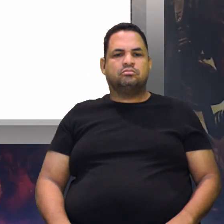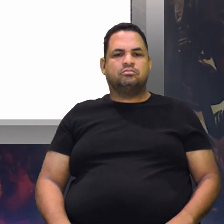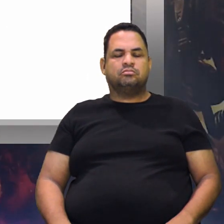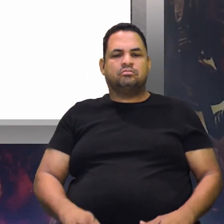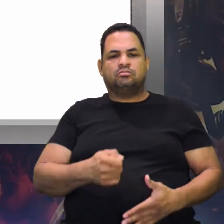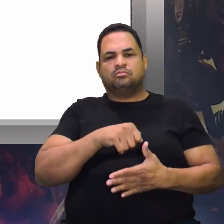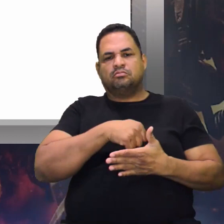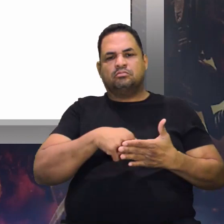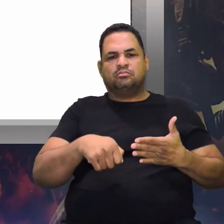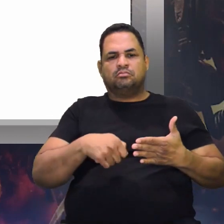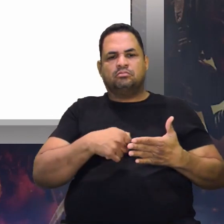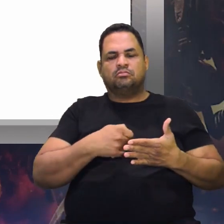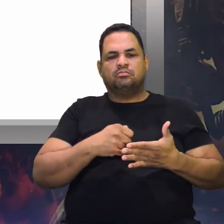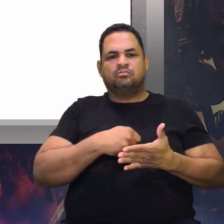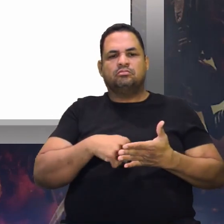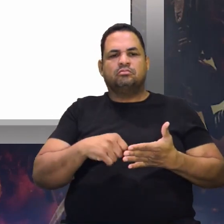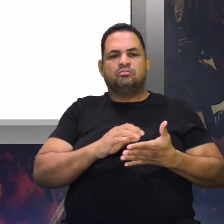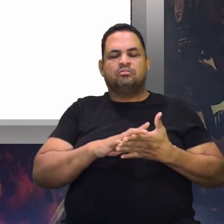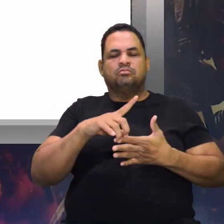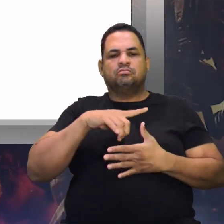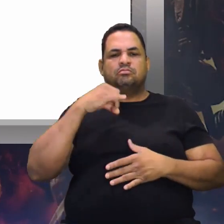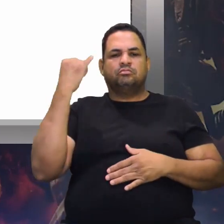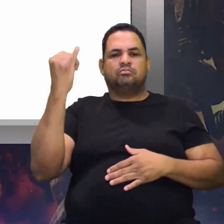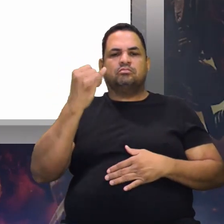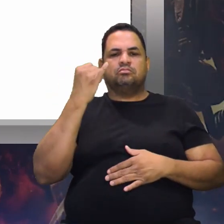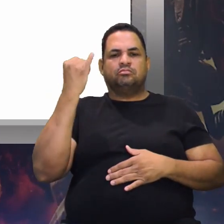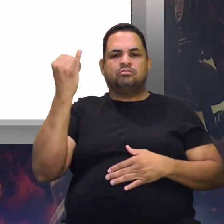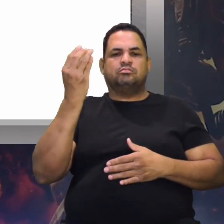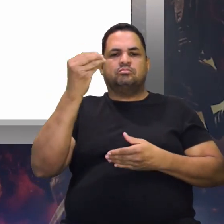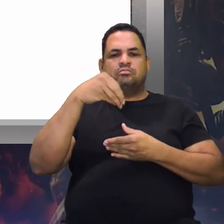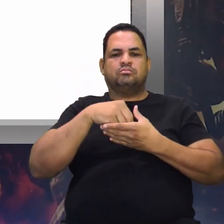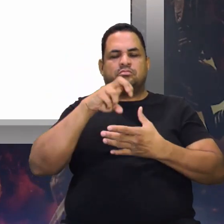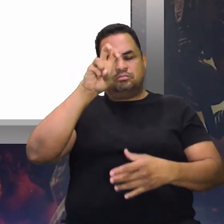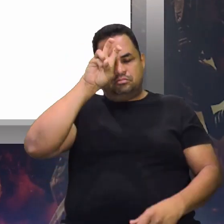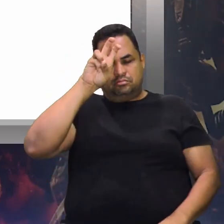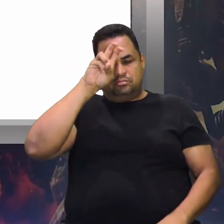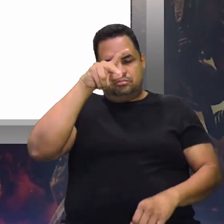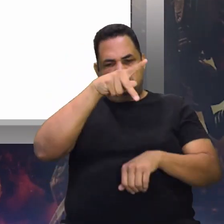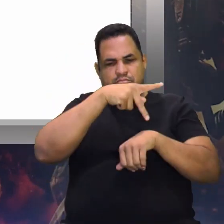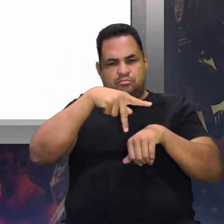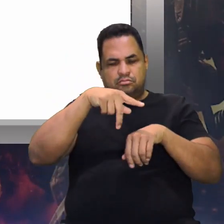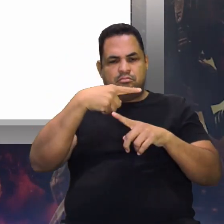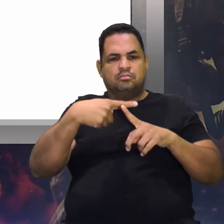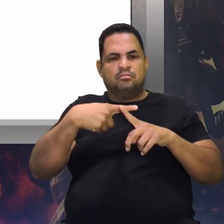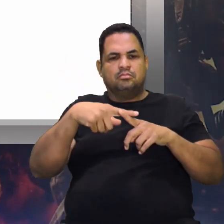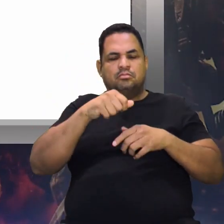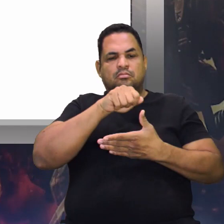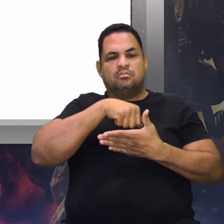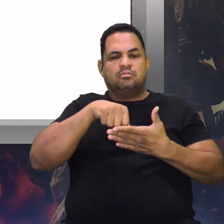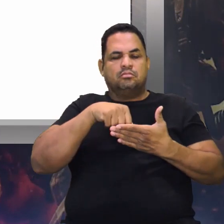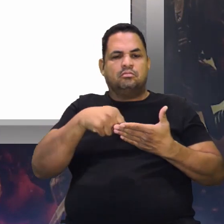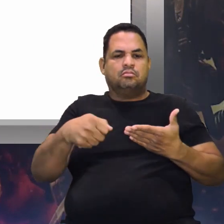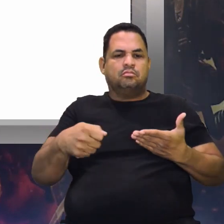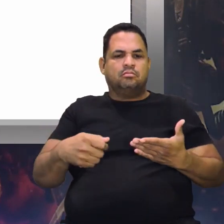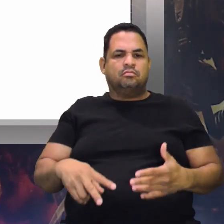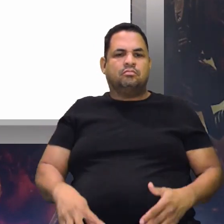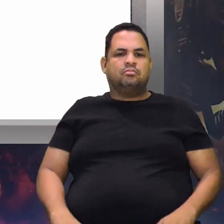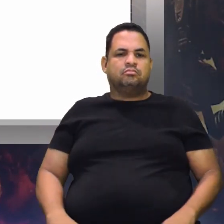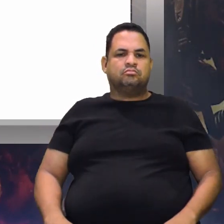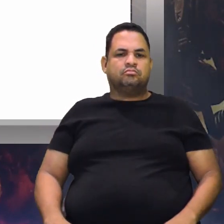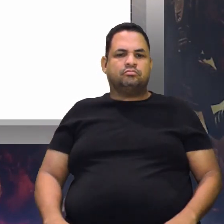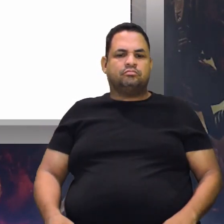Escrita. A escrita ela tem uma importância muito grande dentro do Egito, porque ela é uma escrita que ela vai estar